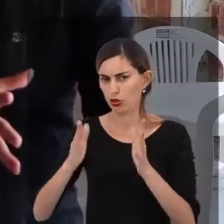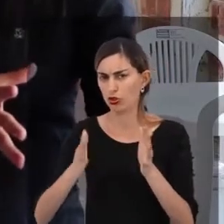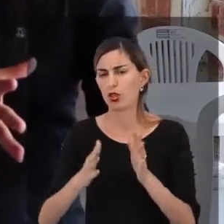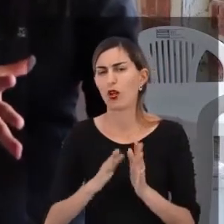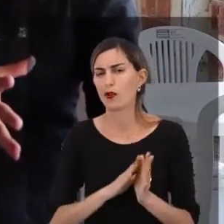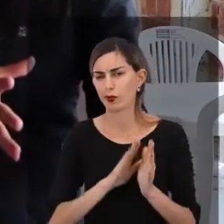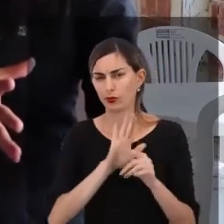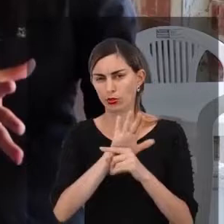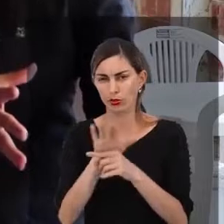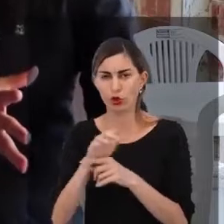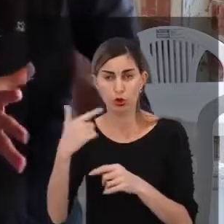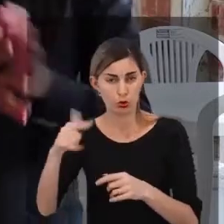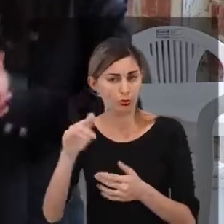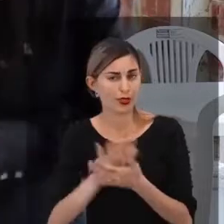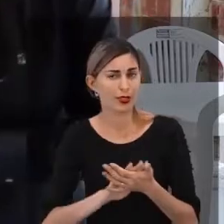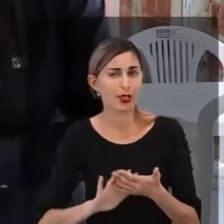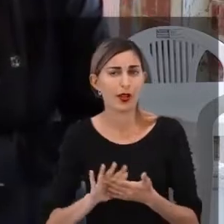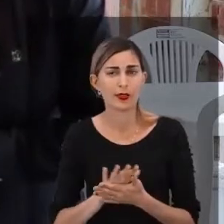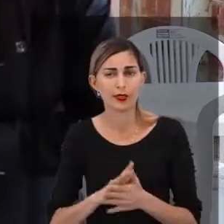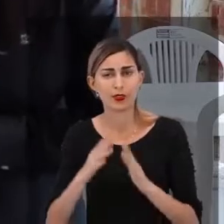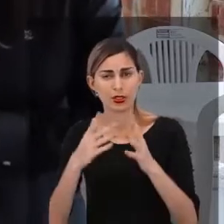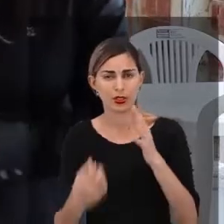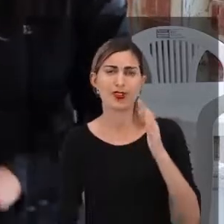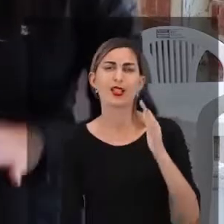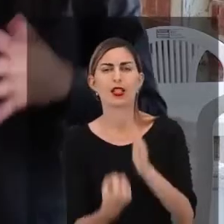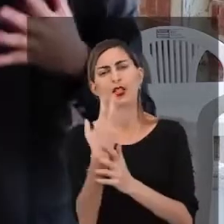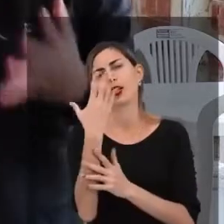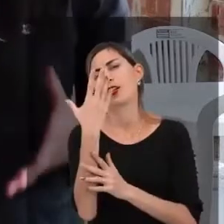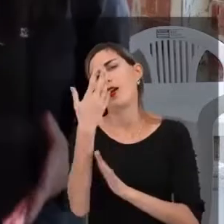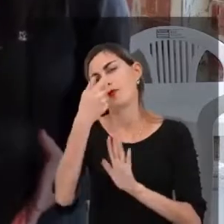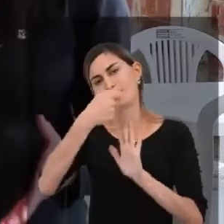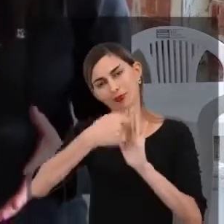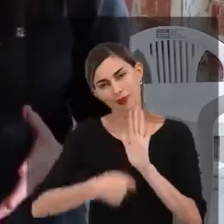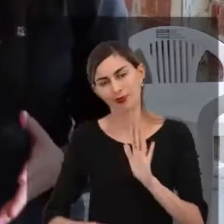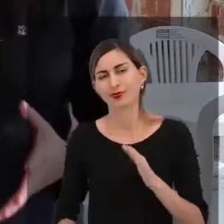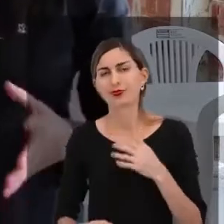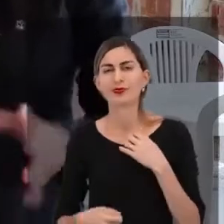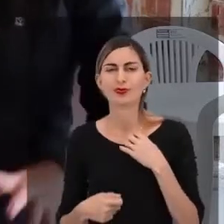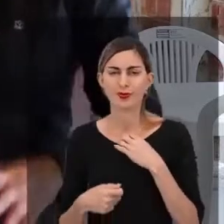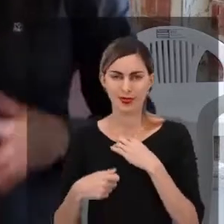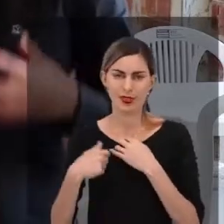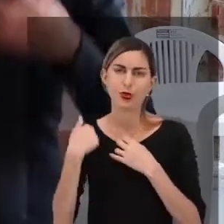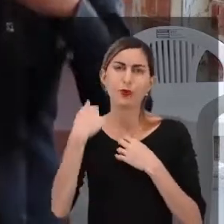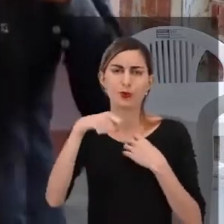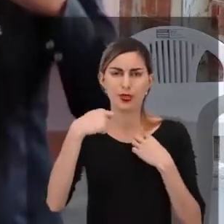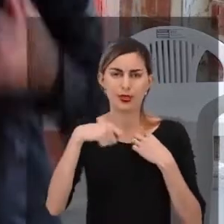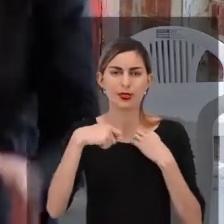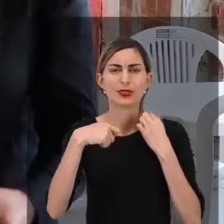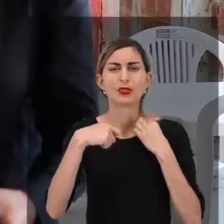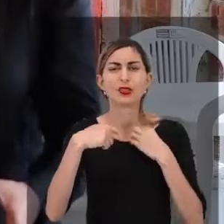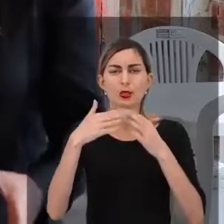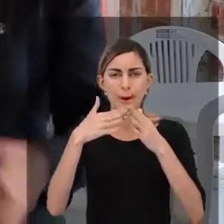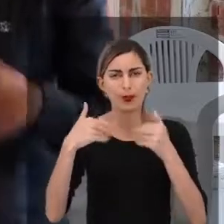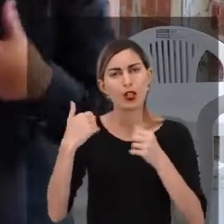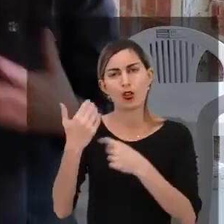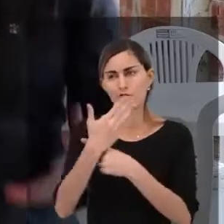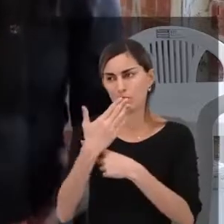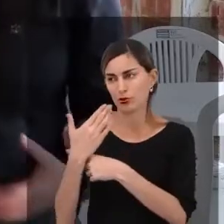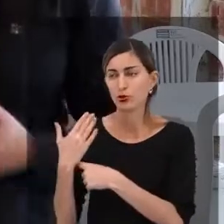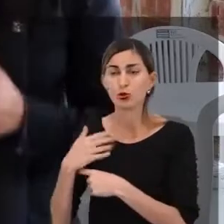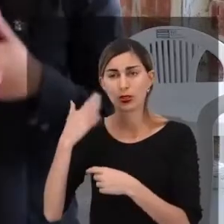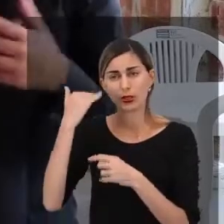já vai lhe dar um norte. Não tem nada, Monique. Né? Se a empresa não tem nada, aí você vai criar formulários. Então eu vou pedir ajuda, né, Monique?